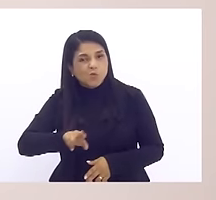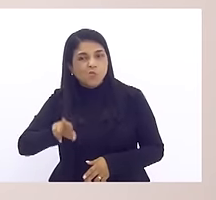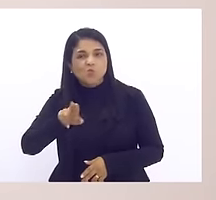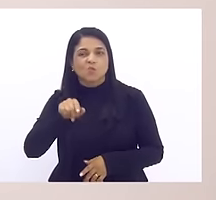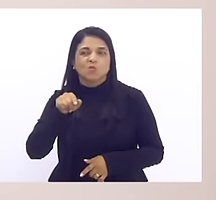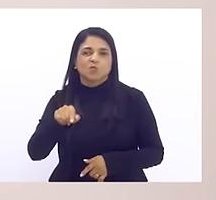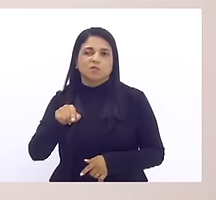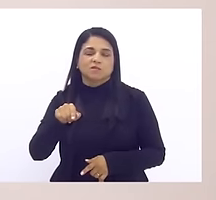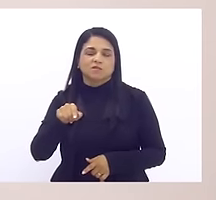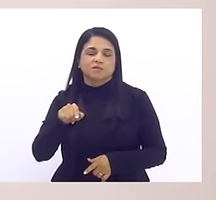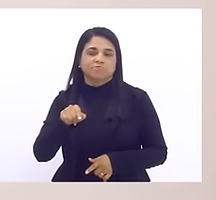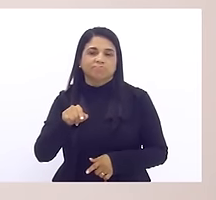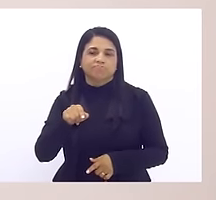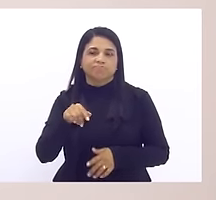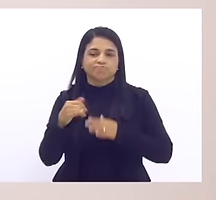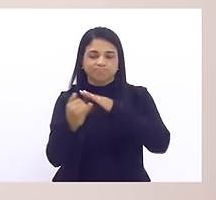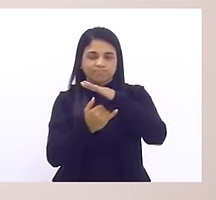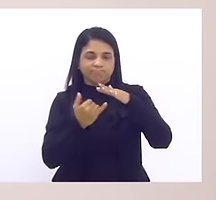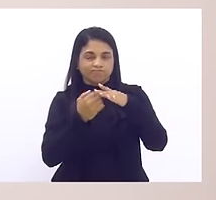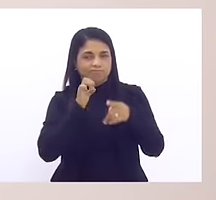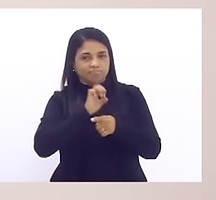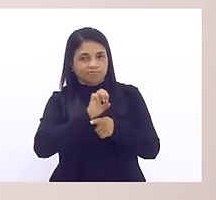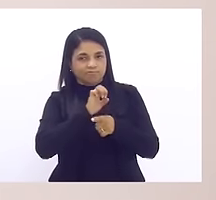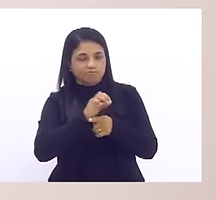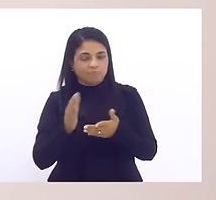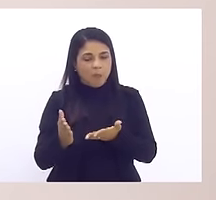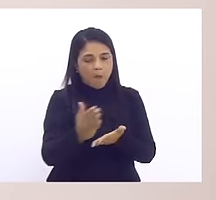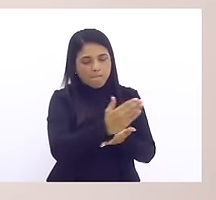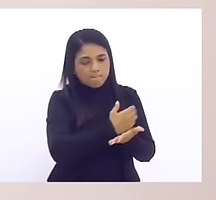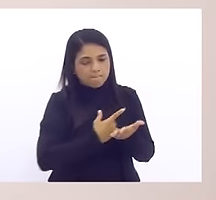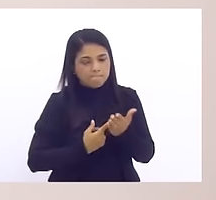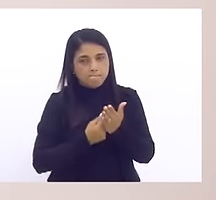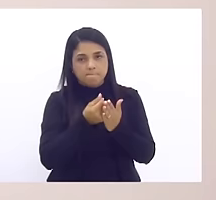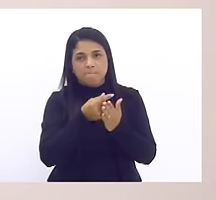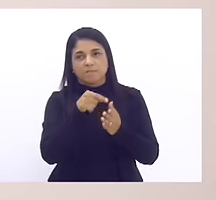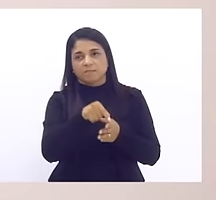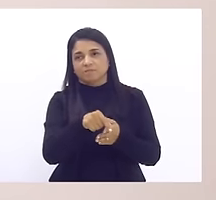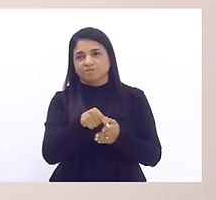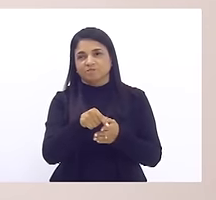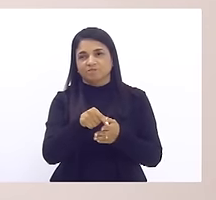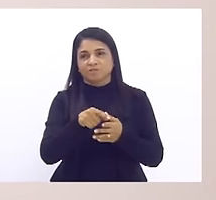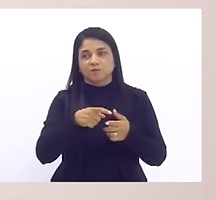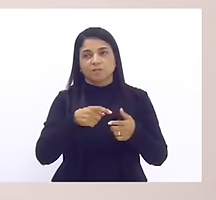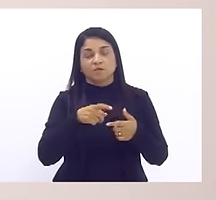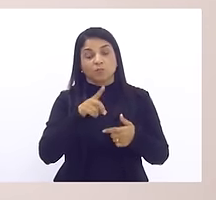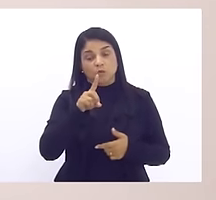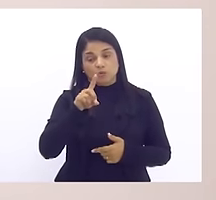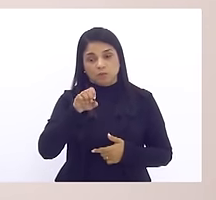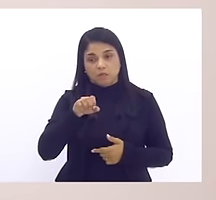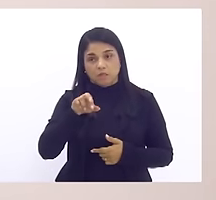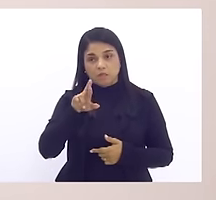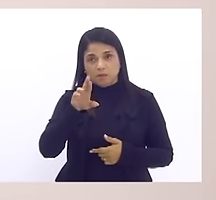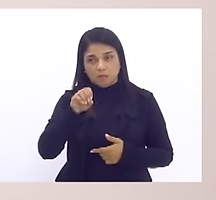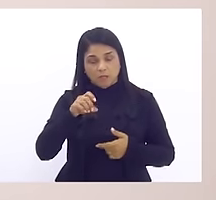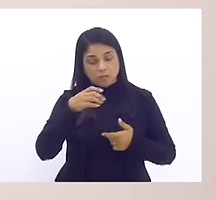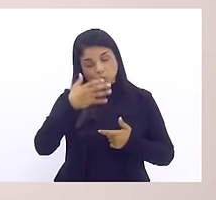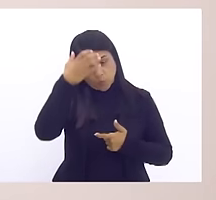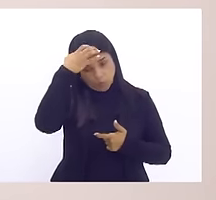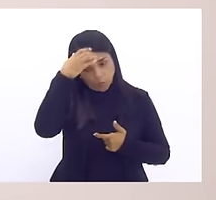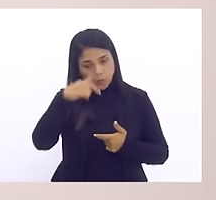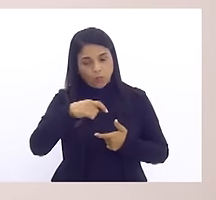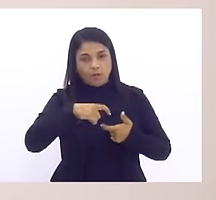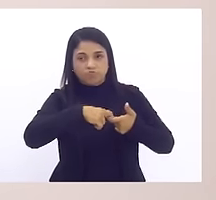porque quem tá na ponta aprendendo os veículos é o Detran o teto rebocando o deto levou a culpabilidade